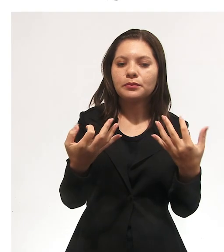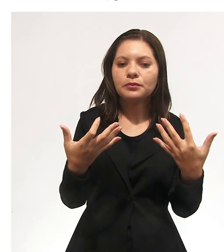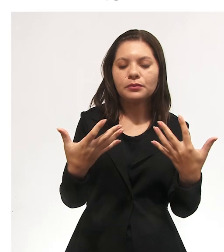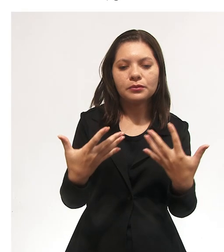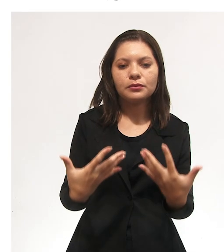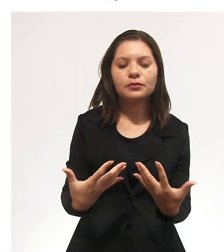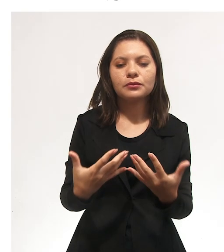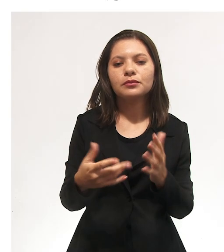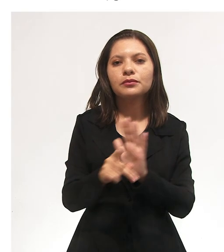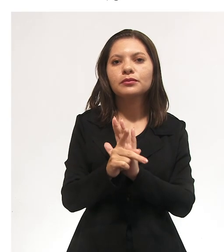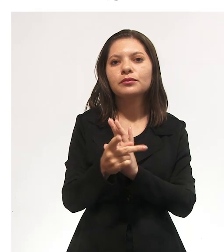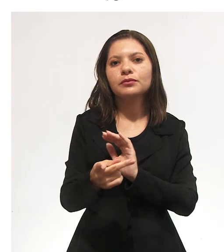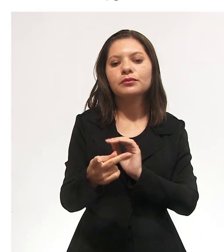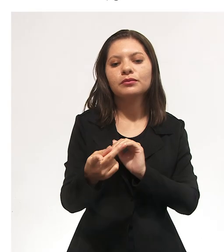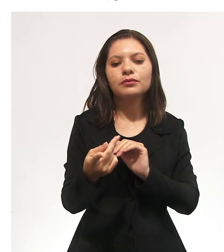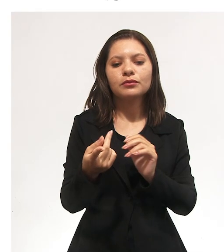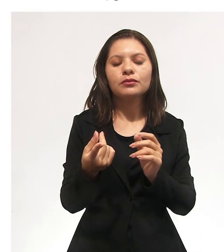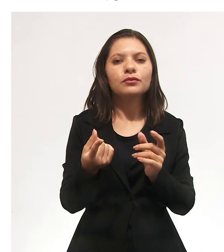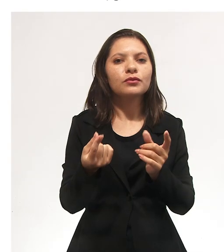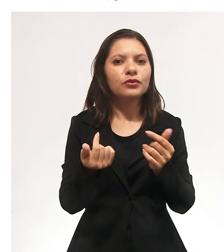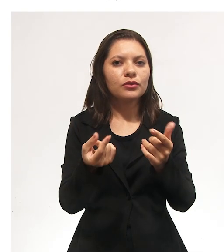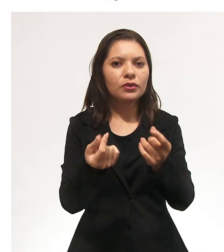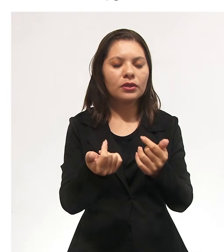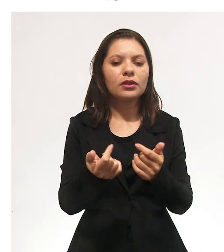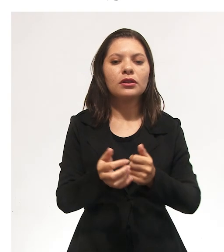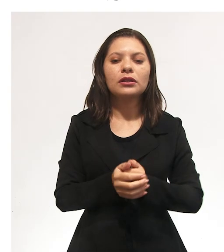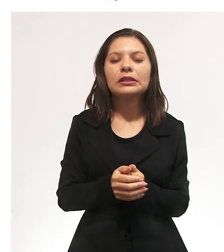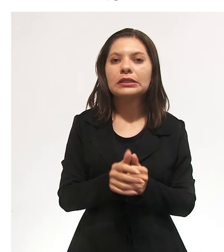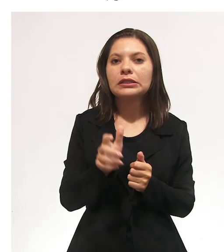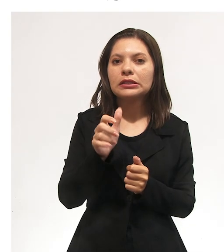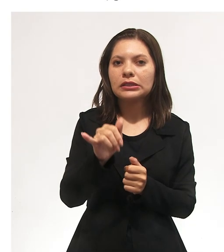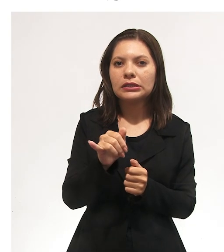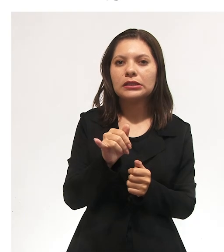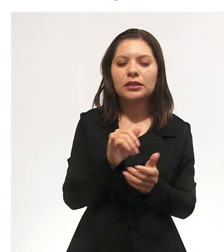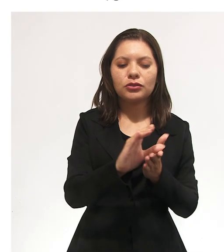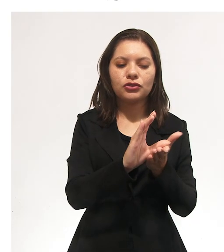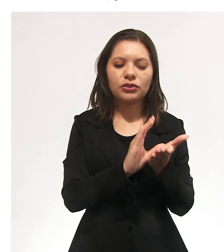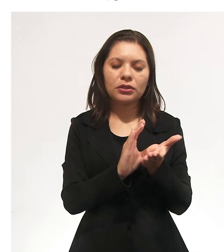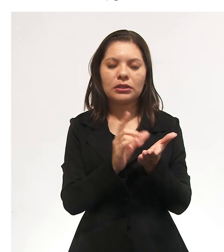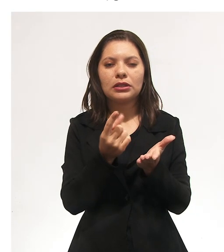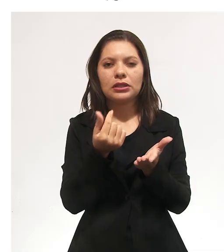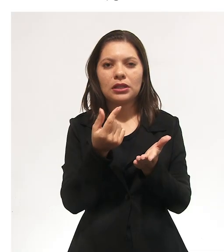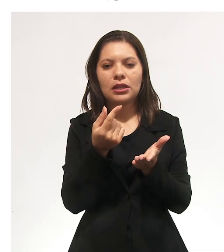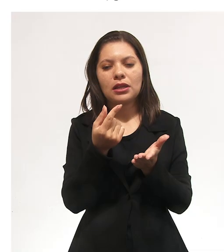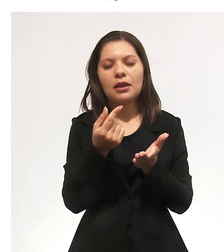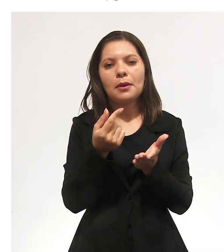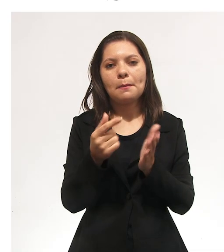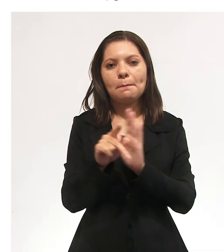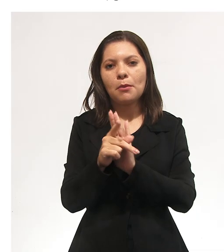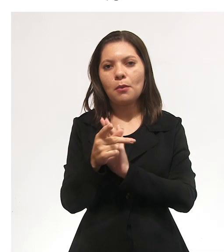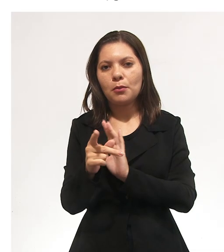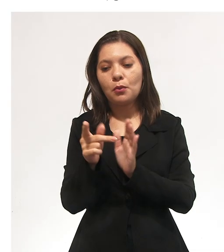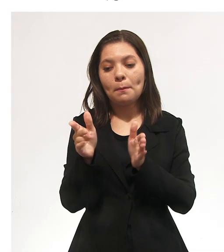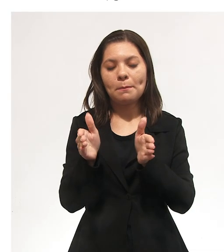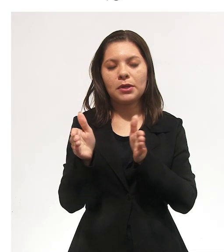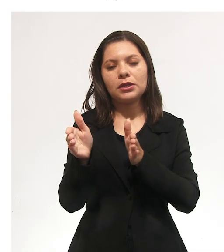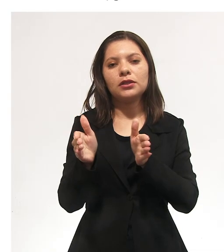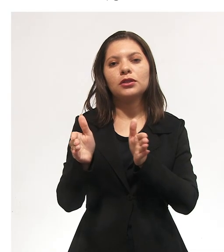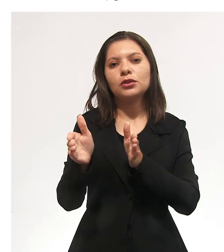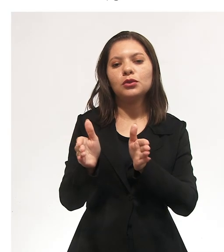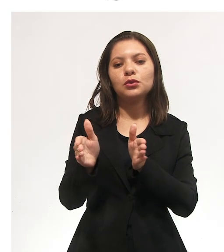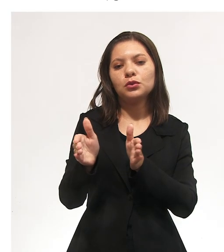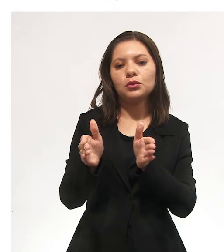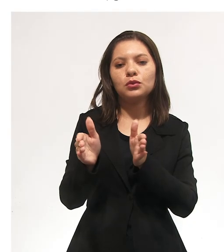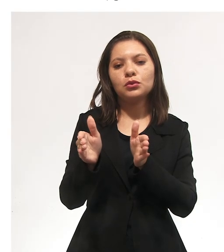de capitalização. Se um capital for aplicado a uma certa taxa por um período,